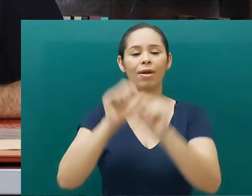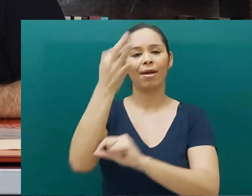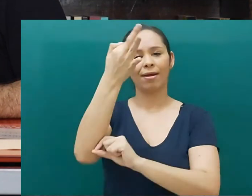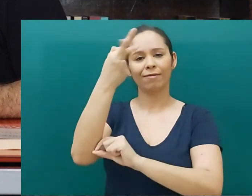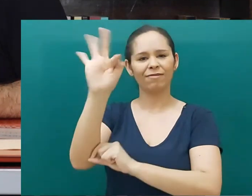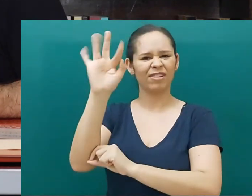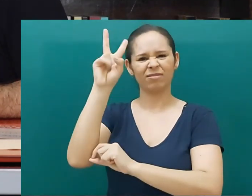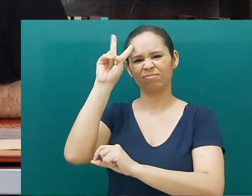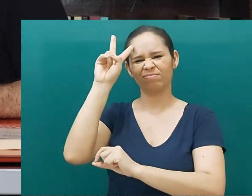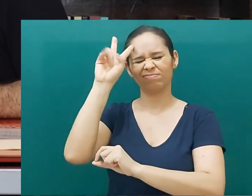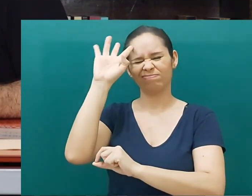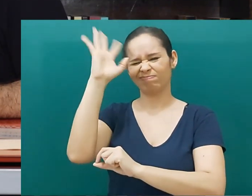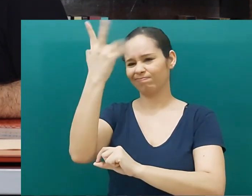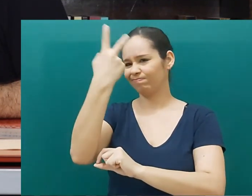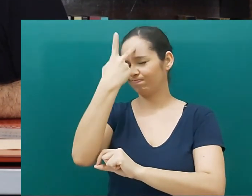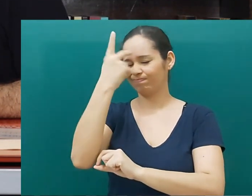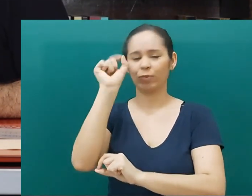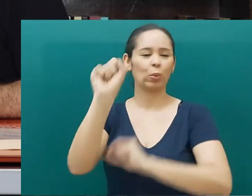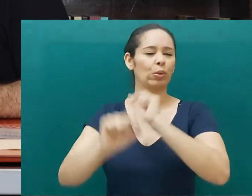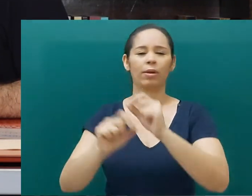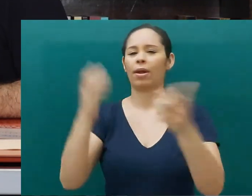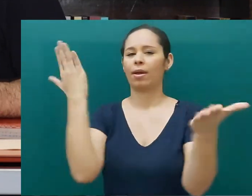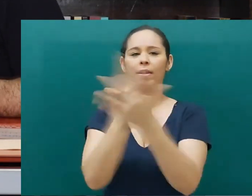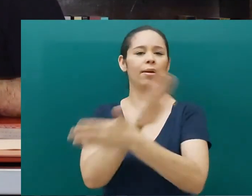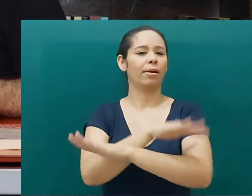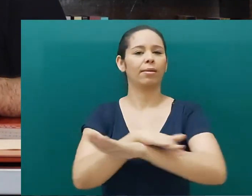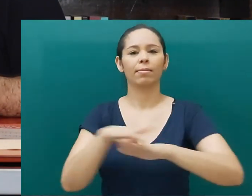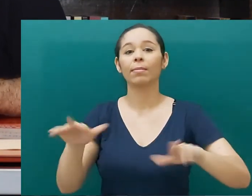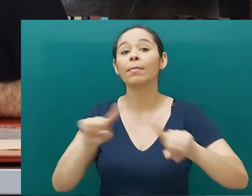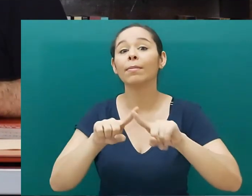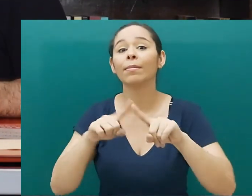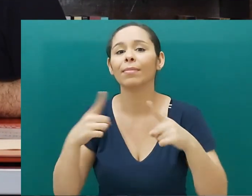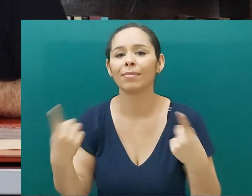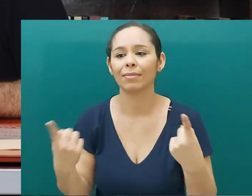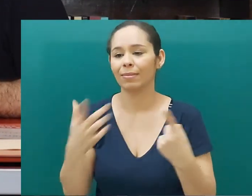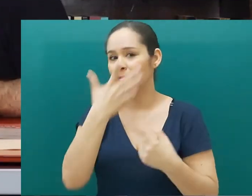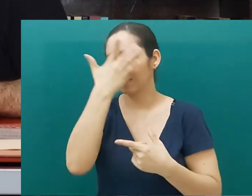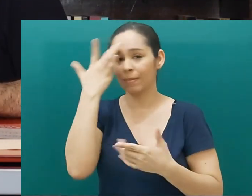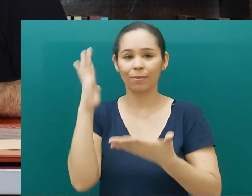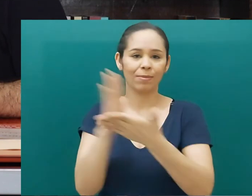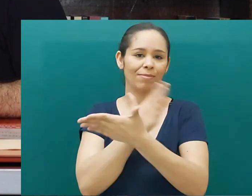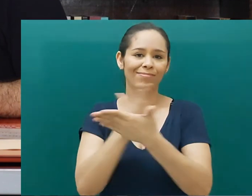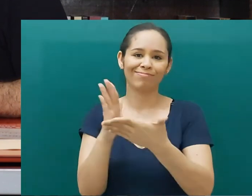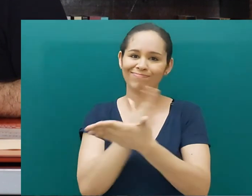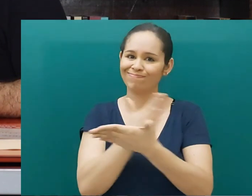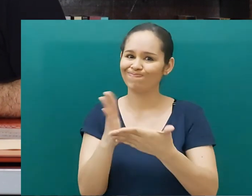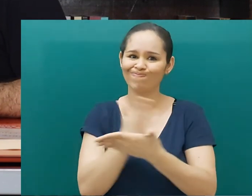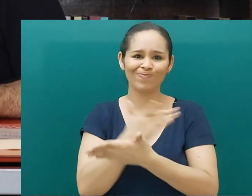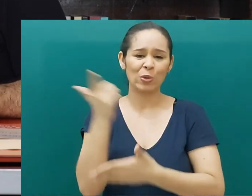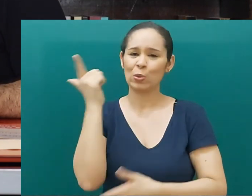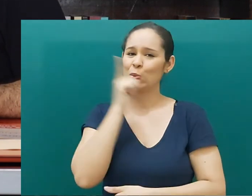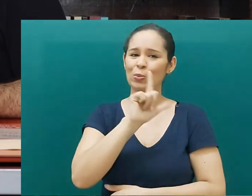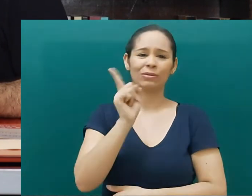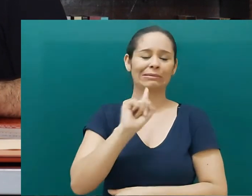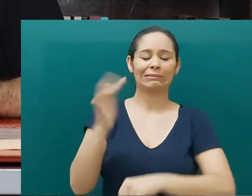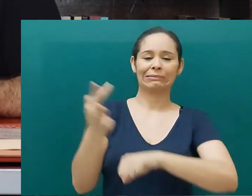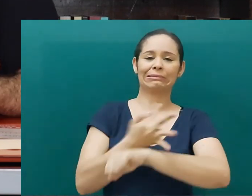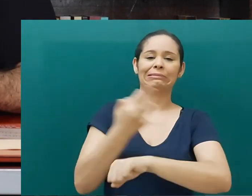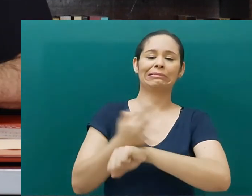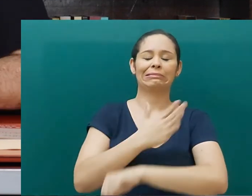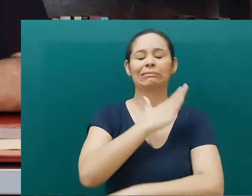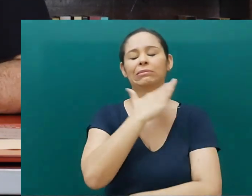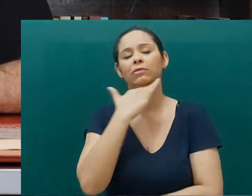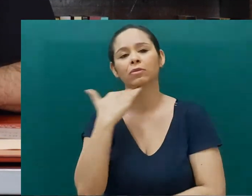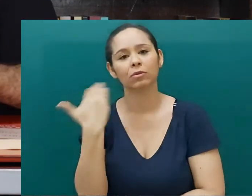de acabar com essas prisões forçadas, mas muitos dos forçados que lá estavam não resistiram e acabaram morrendo. E